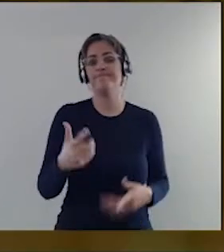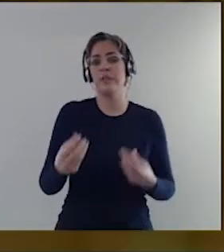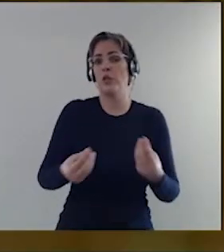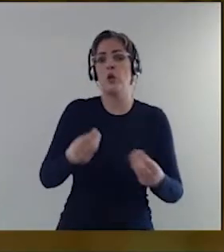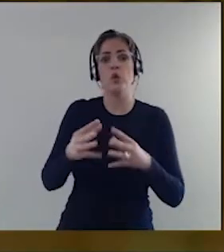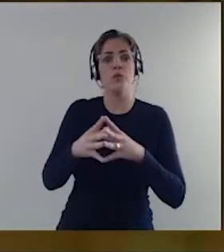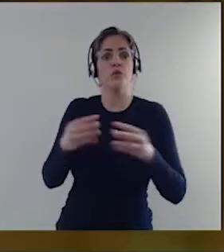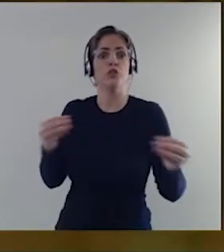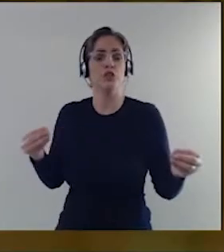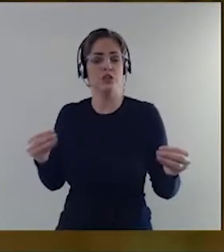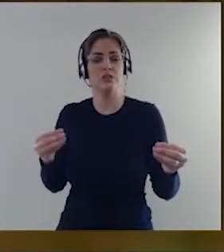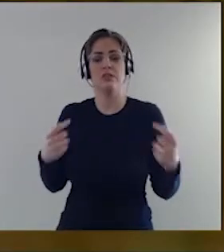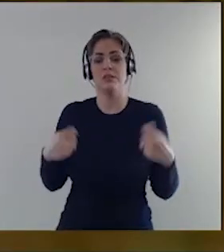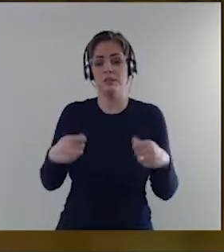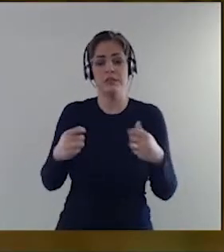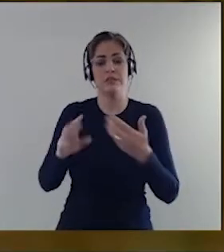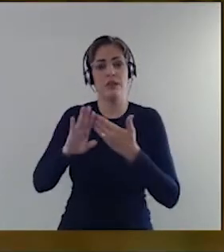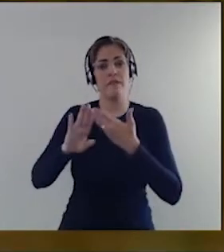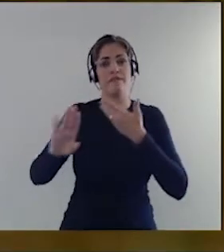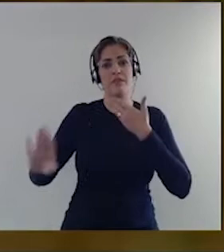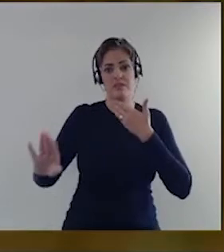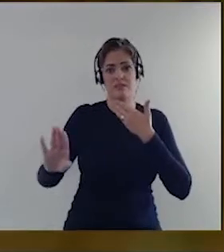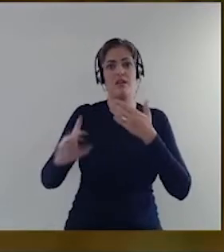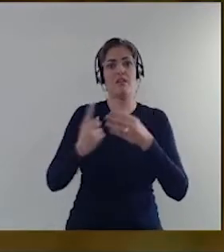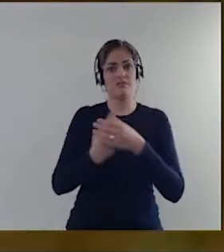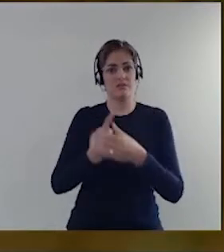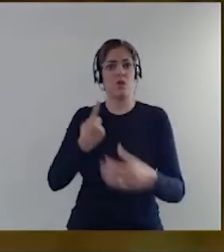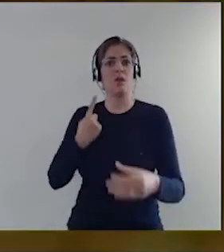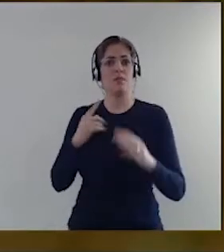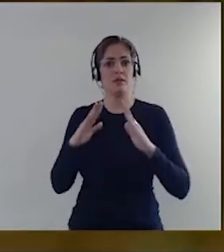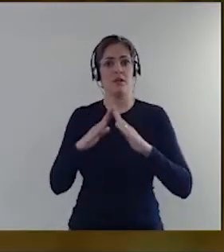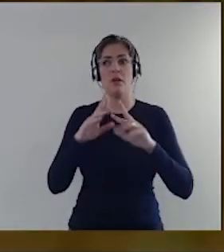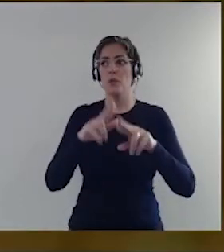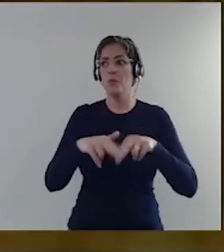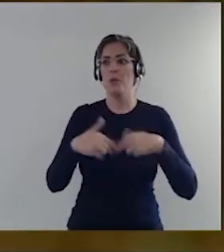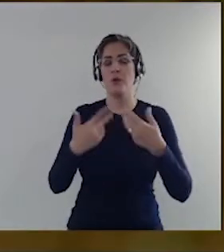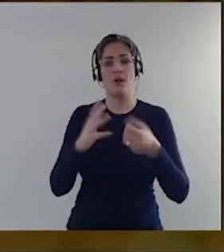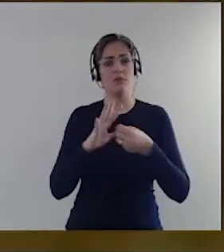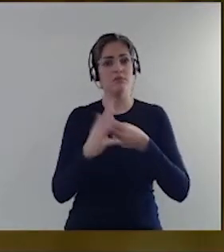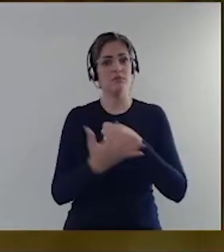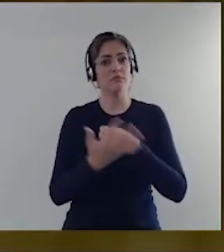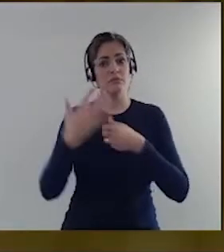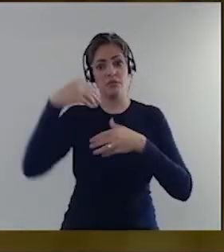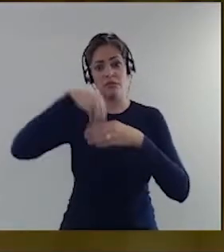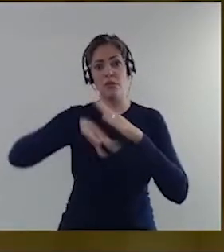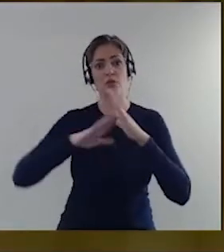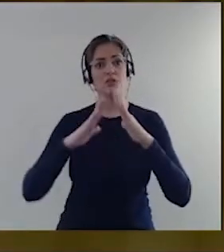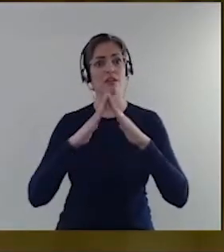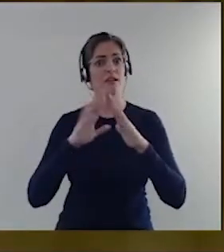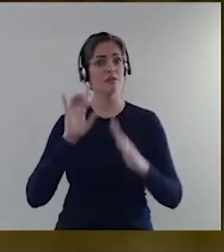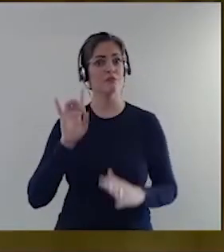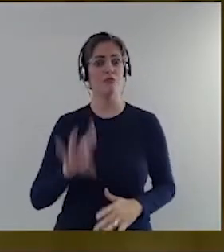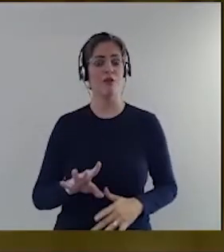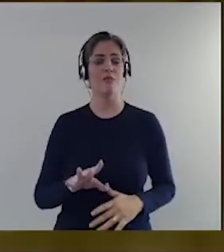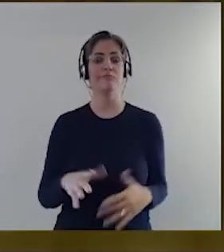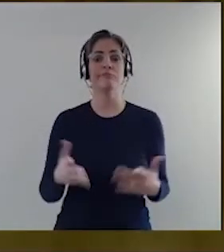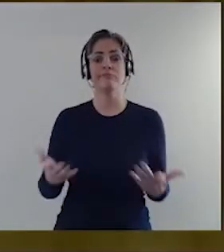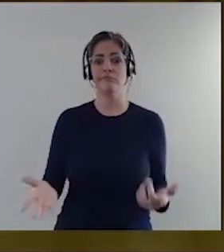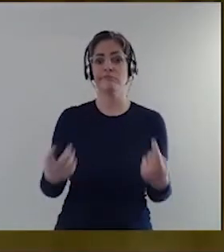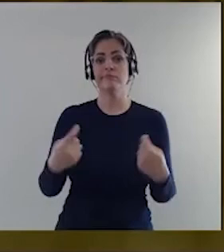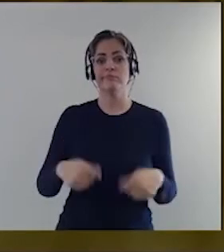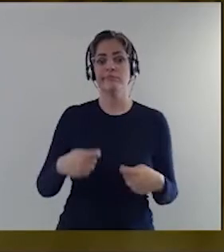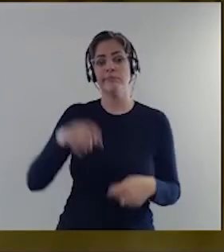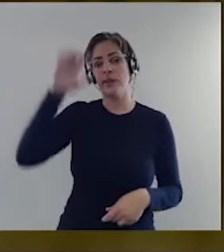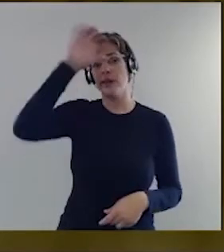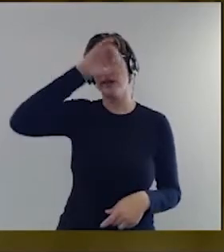alternativa, tivemos que nos isolar em razão das circunstâncias dentro de nossas residências. E tivemos que aprender a trabalhar em